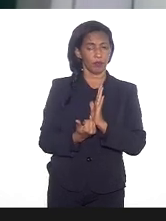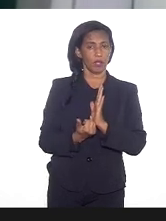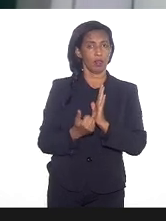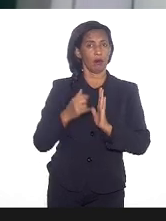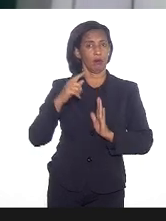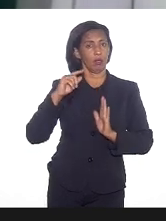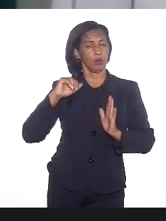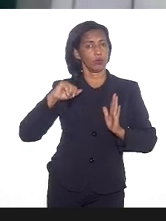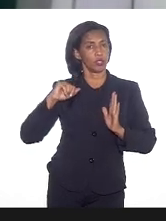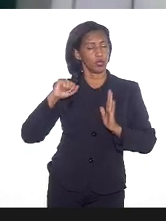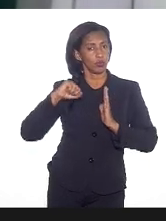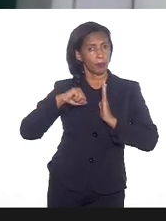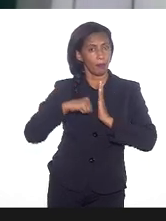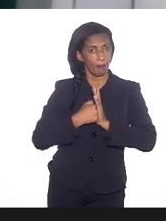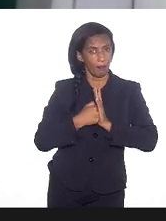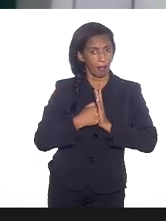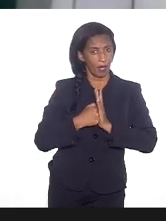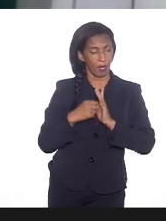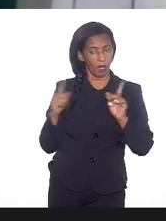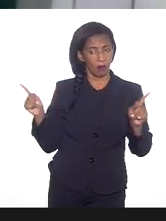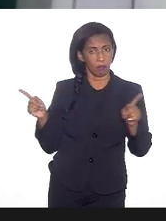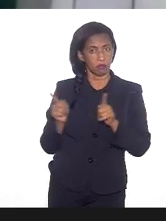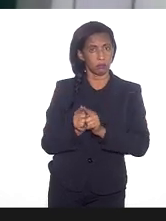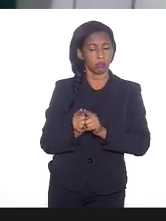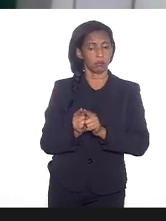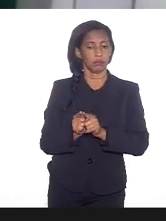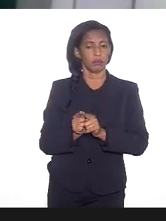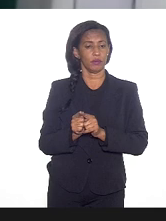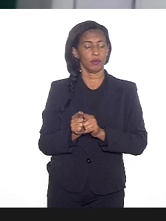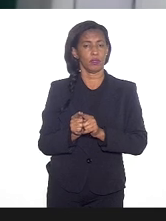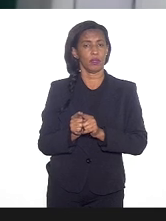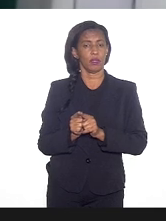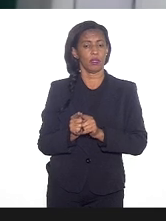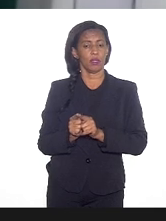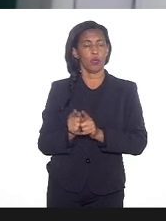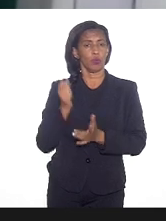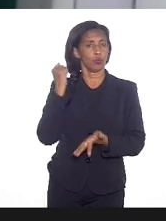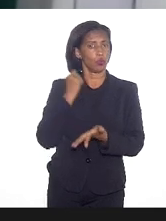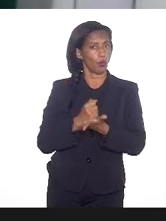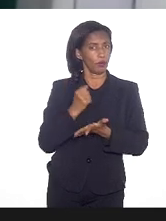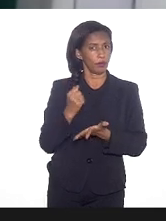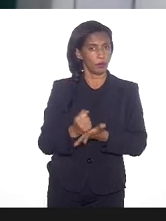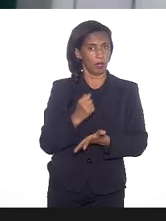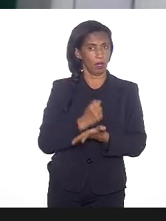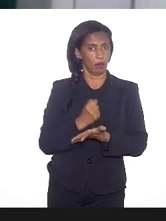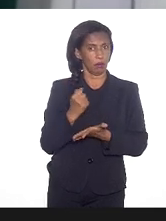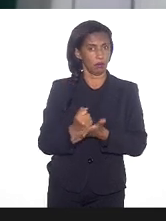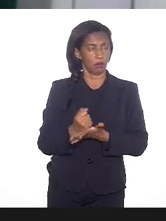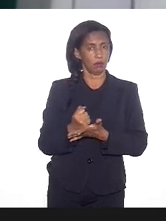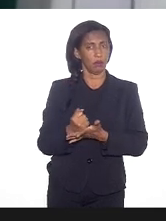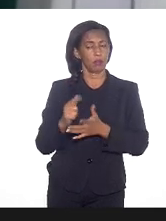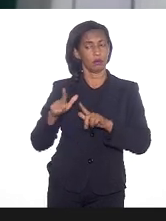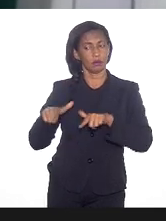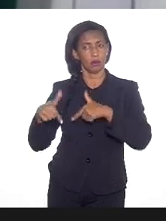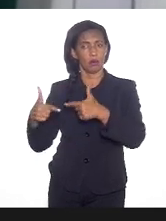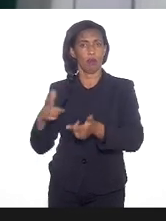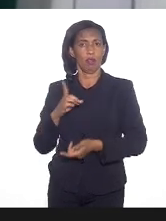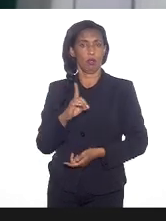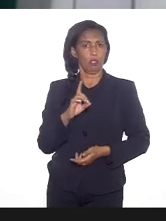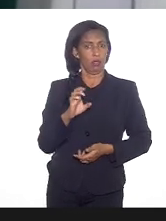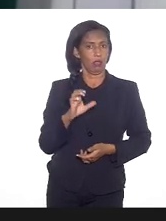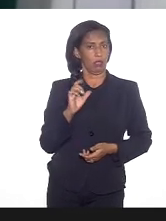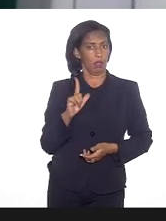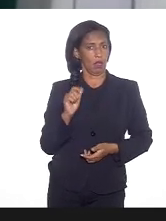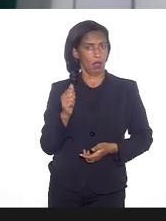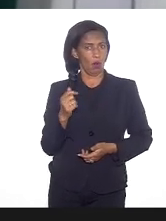interromper, no mais curto prazo possível, a vigência dos contratos da Operação Delaware, que, em razão das